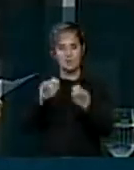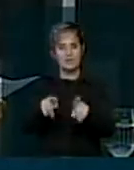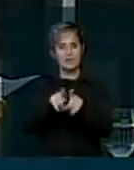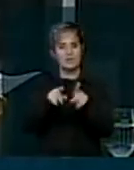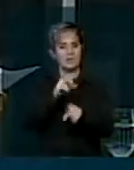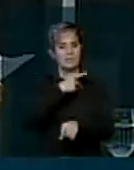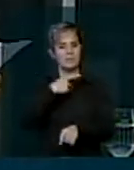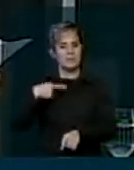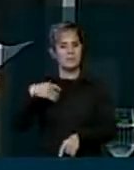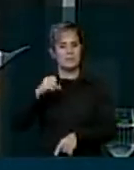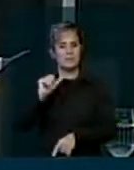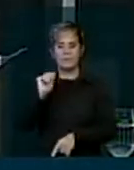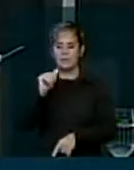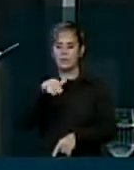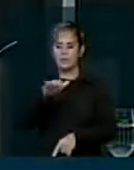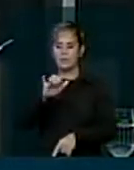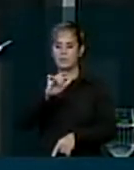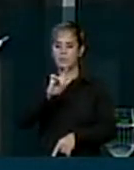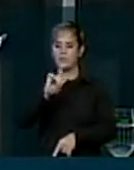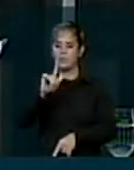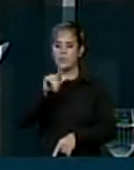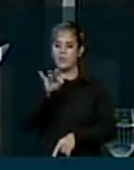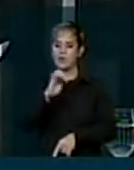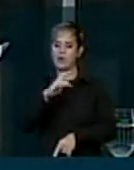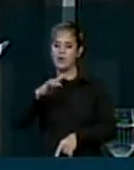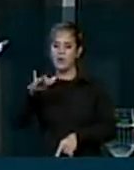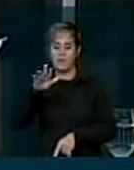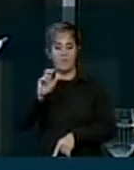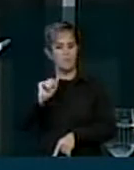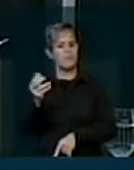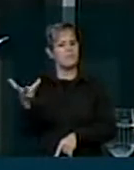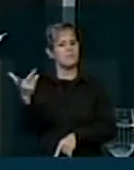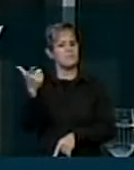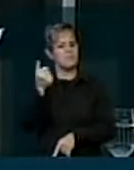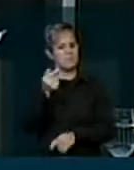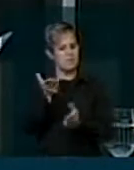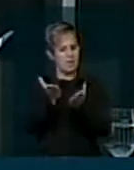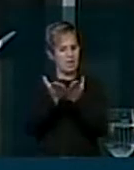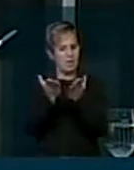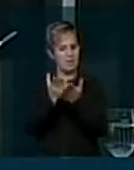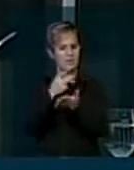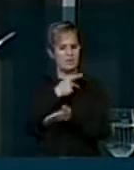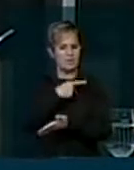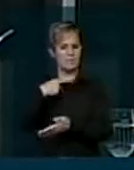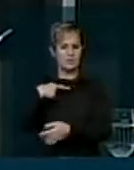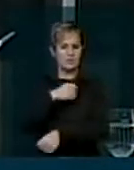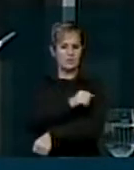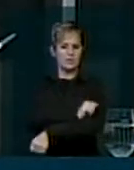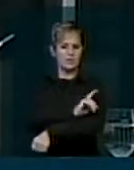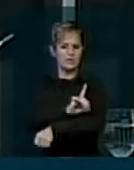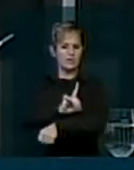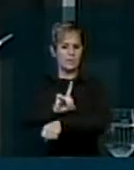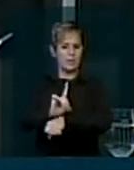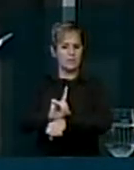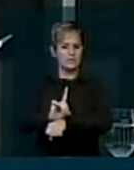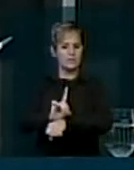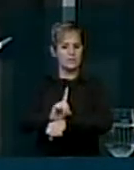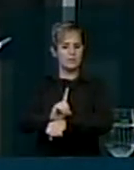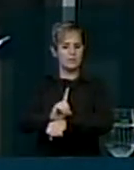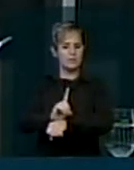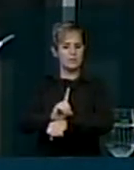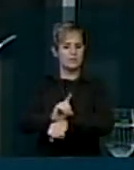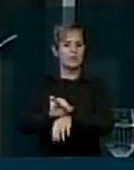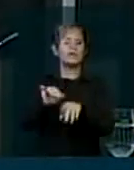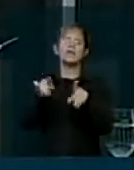Samuel Ferreira, esse ilustre evangélico, pastor da Assembleia de Deus,